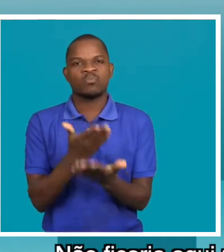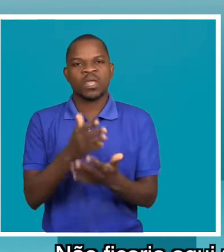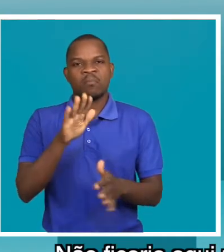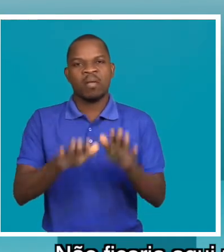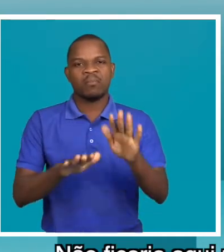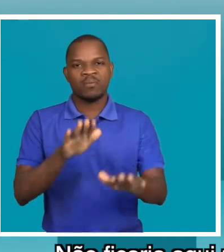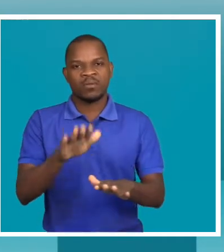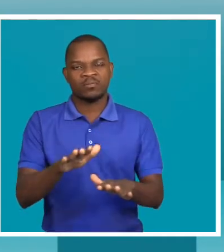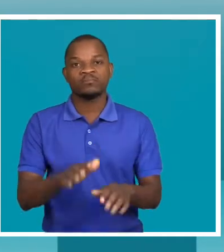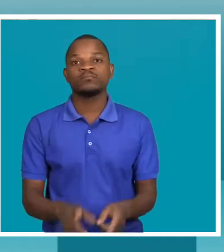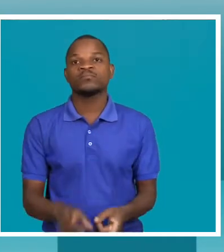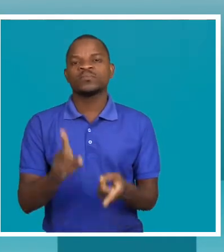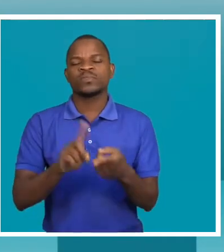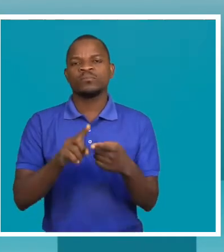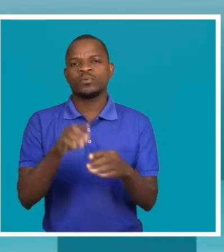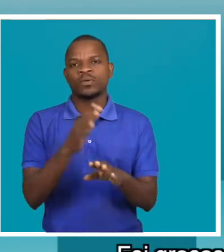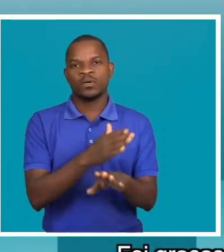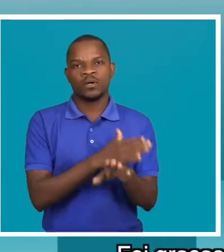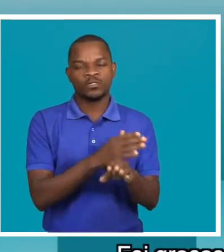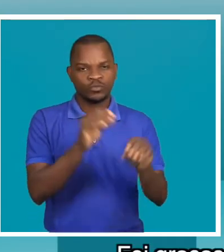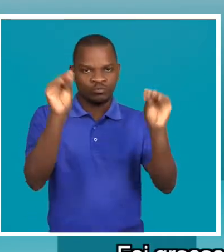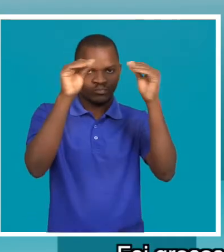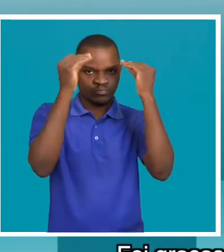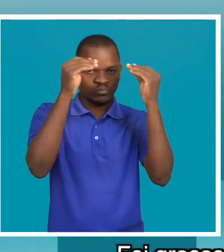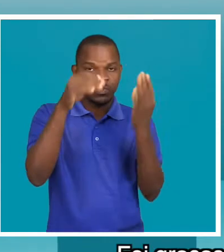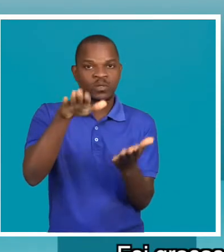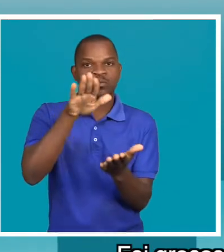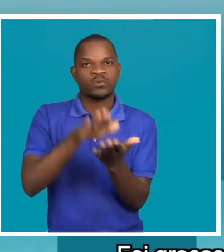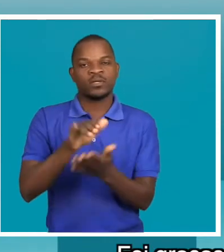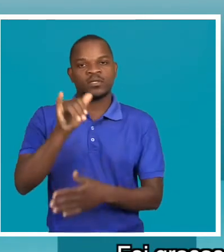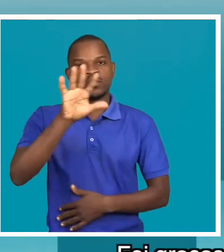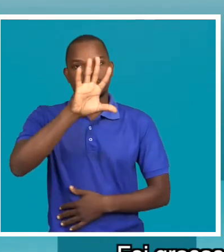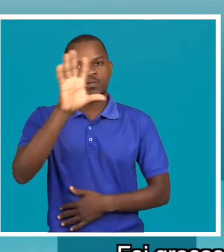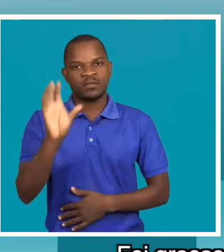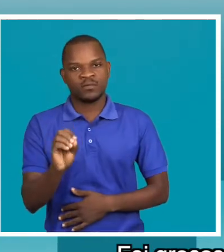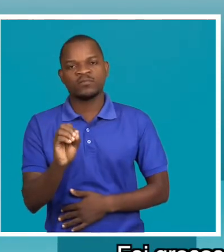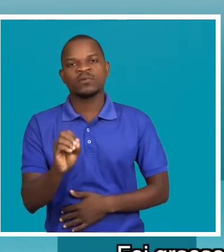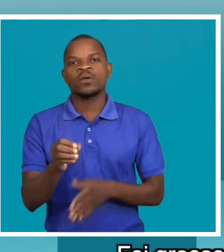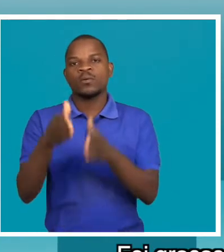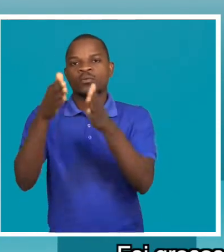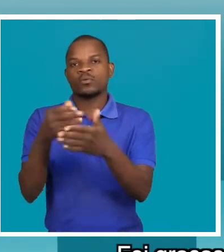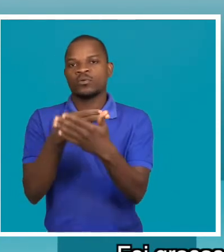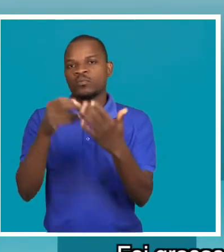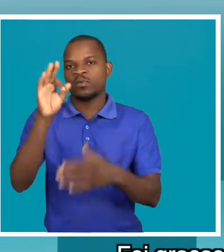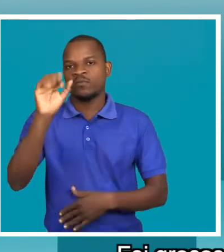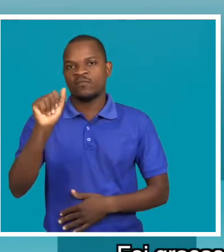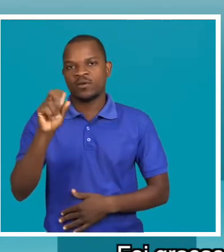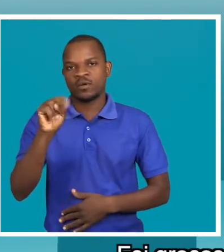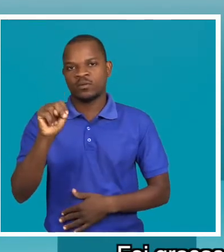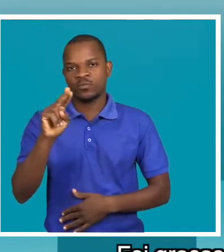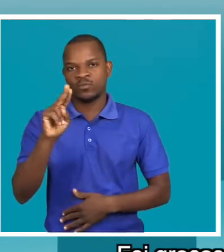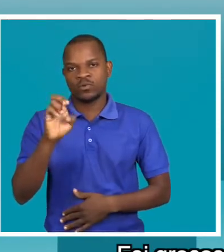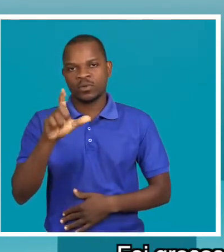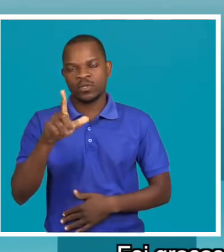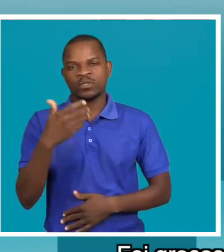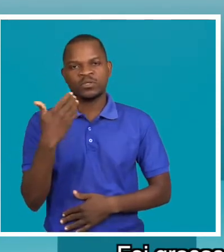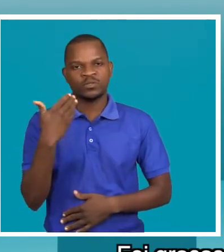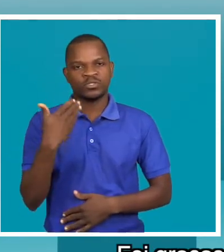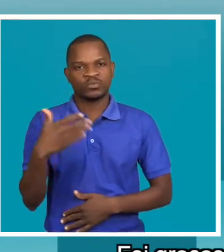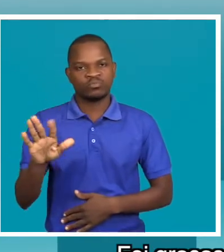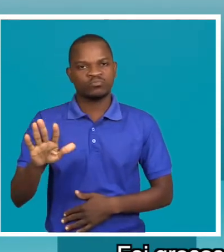pisar uma tope, essa água. Foi graças à formação na Enga África que Fanuel deixou